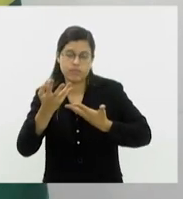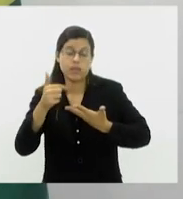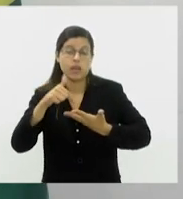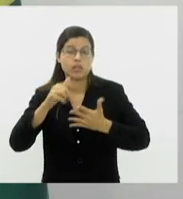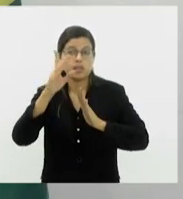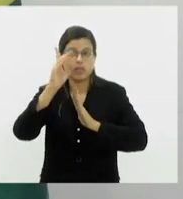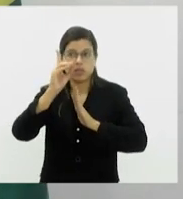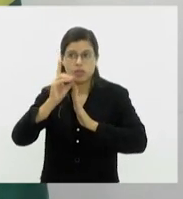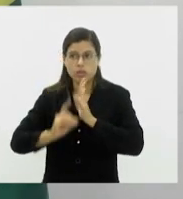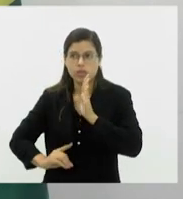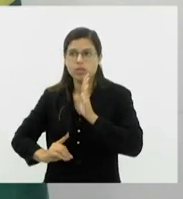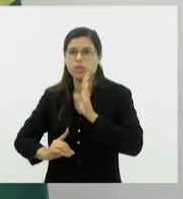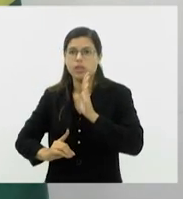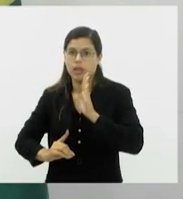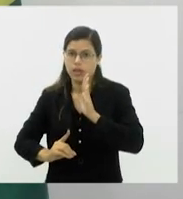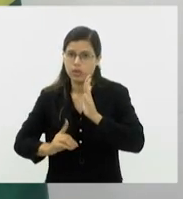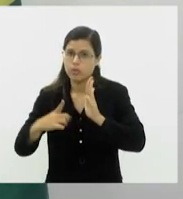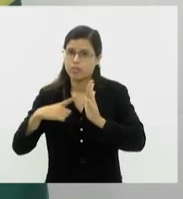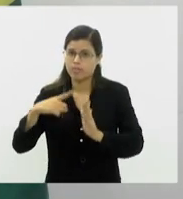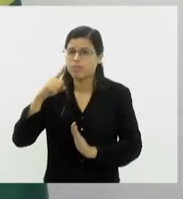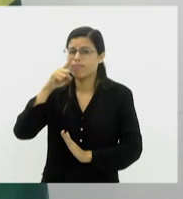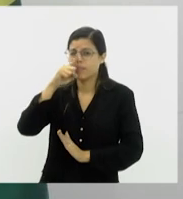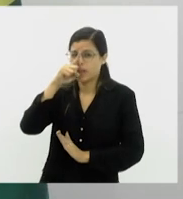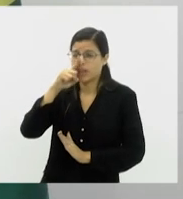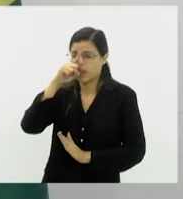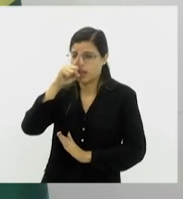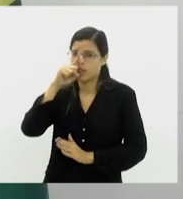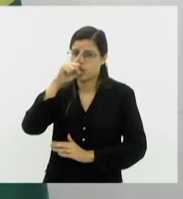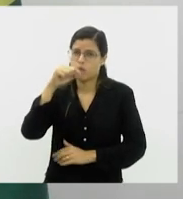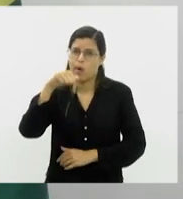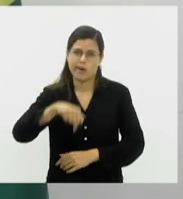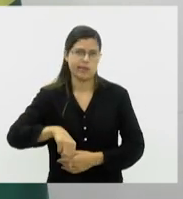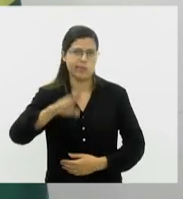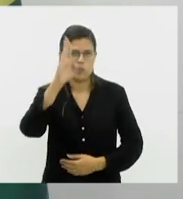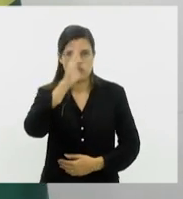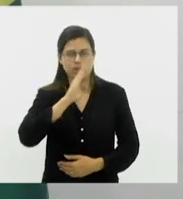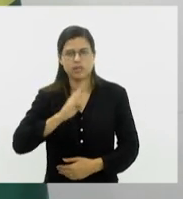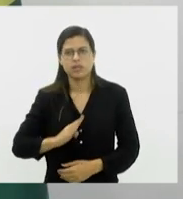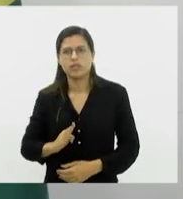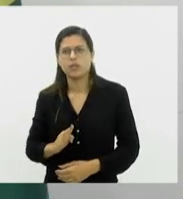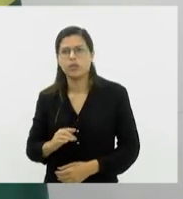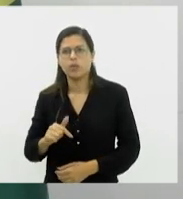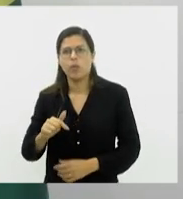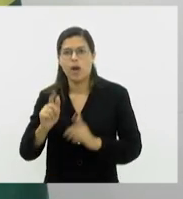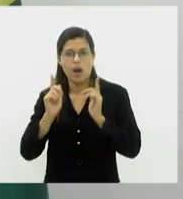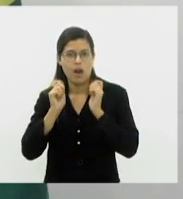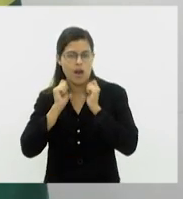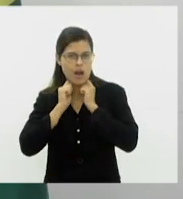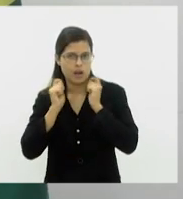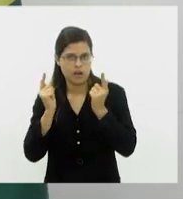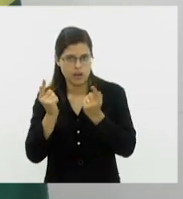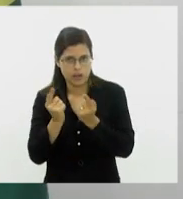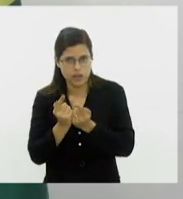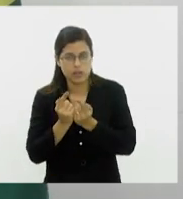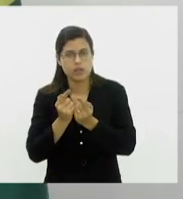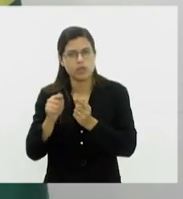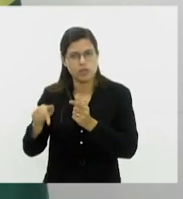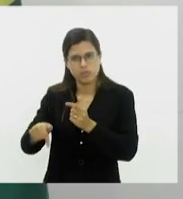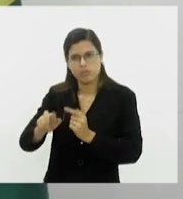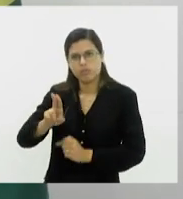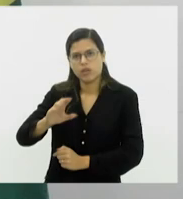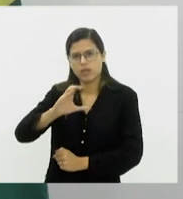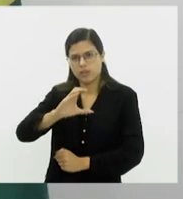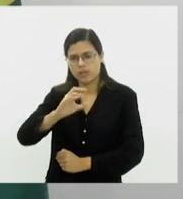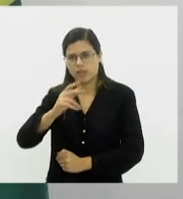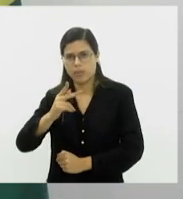está correndo sérios riscos no Brasil e aqui a alerge por meio de uma CPI garantiu o